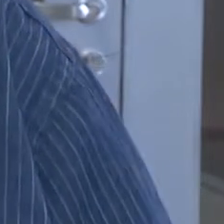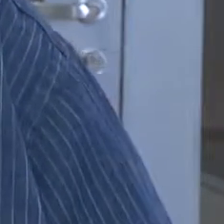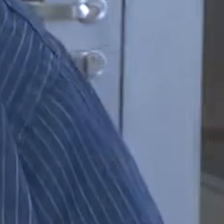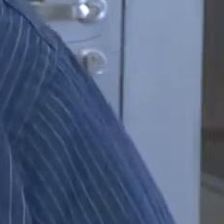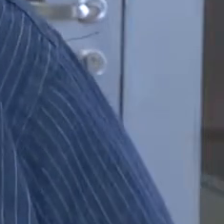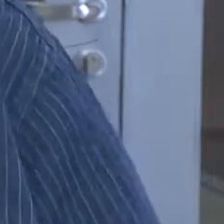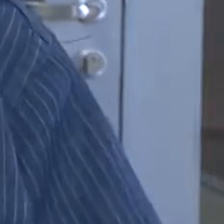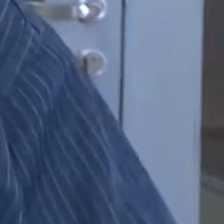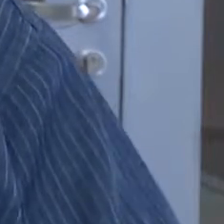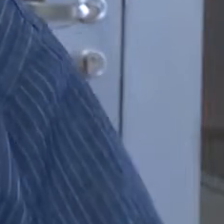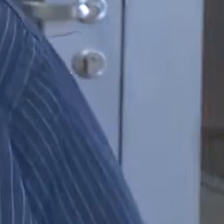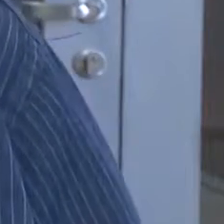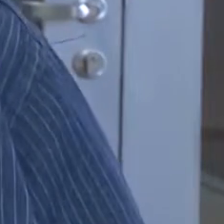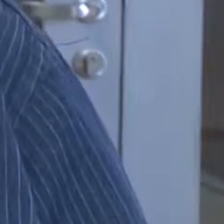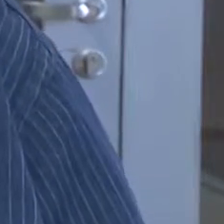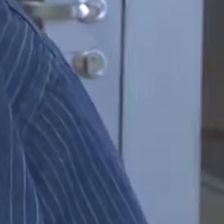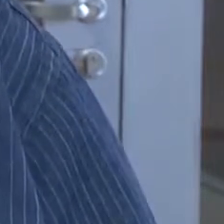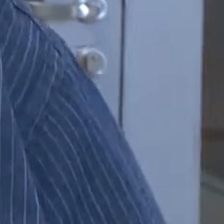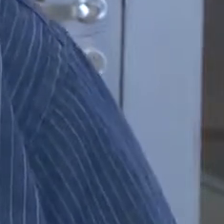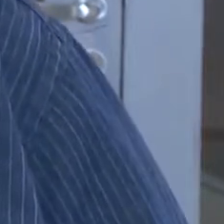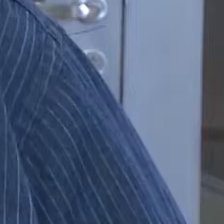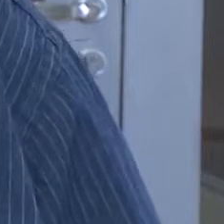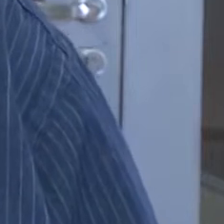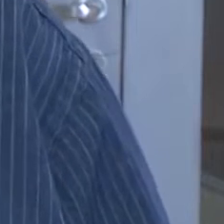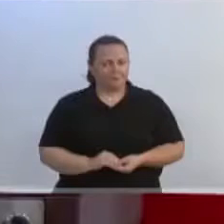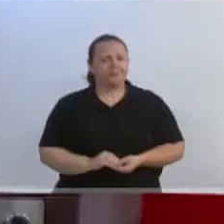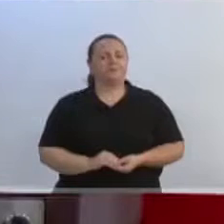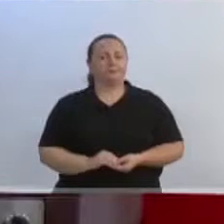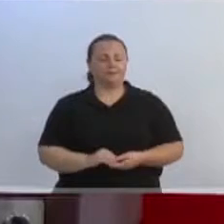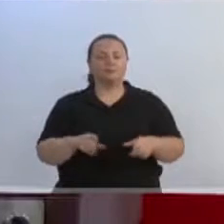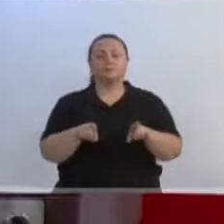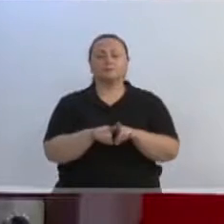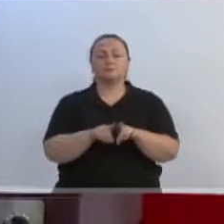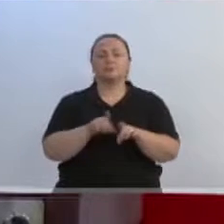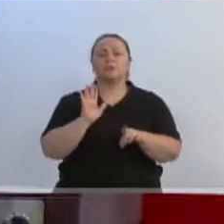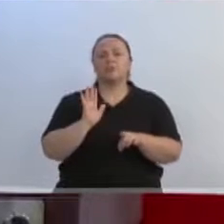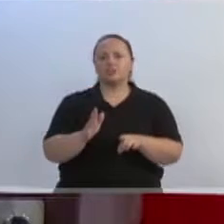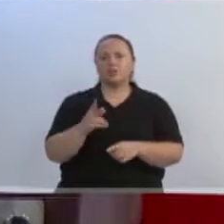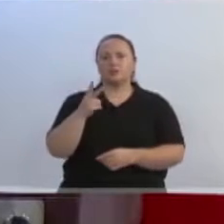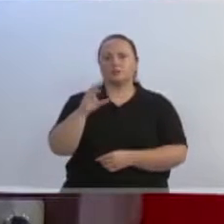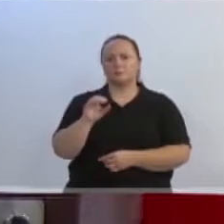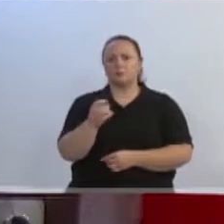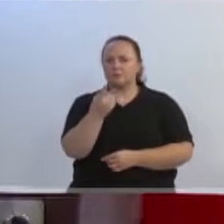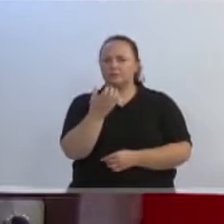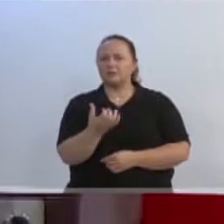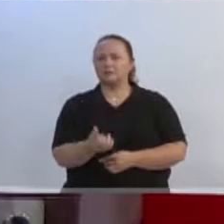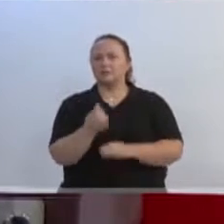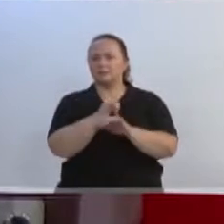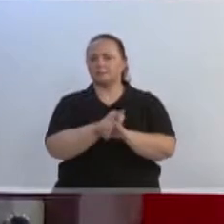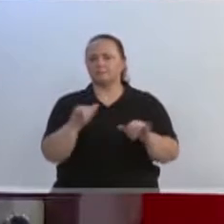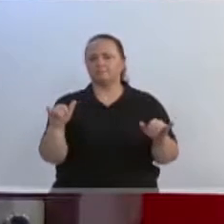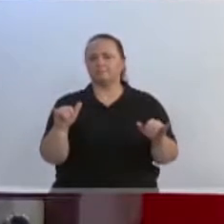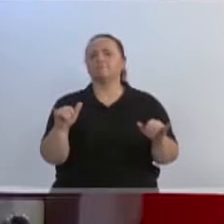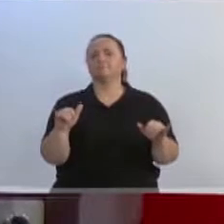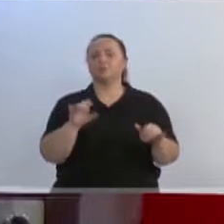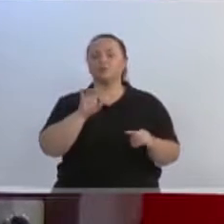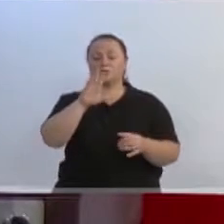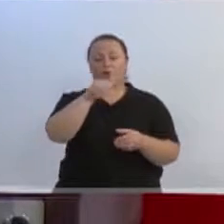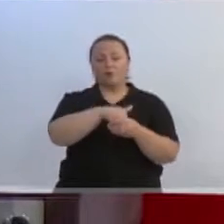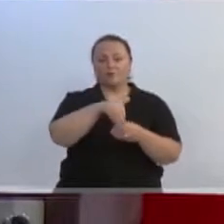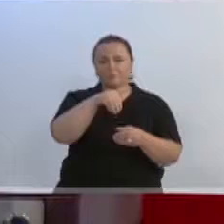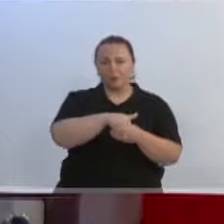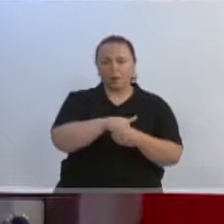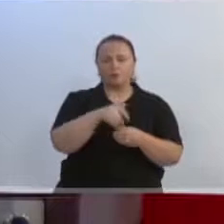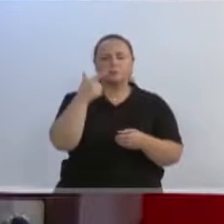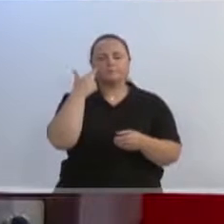anos, mas que dê uma ampla cobertura à criança e adolescente. Nos pronunciamentos, o vereador Ricardo Alba informou que foi acompanhado